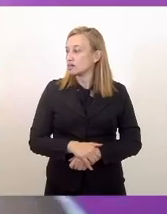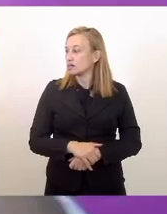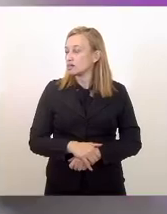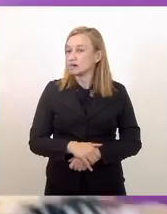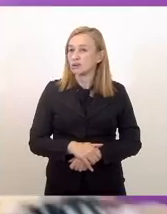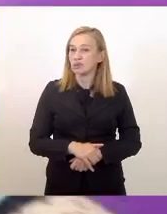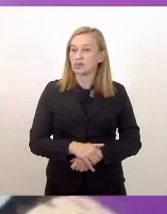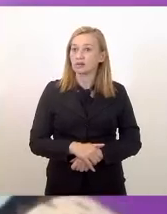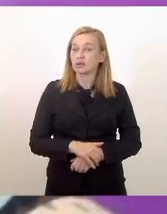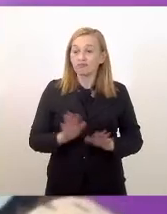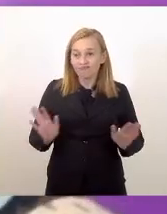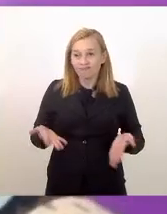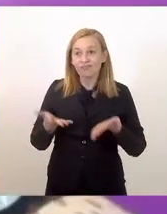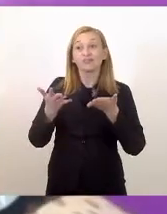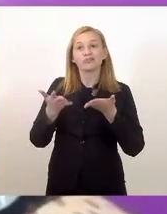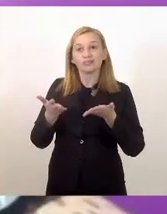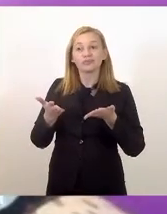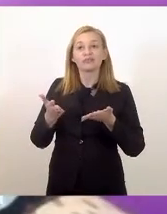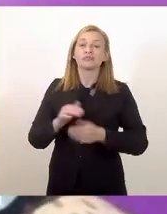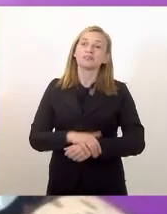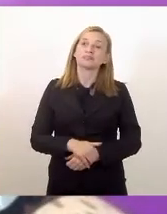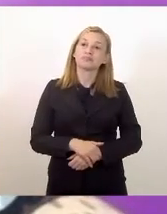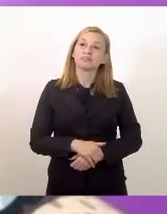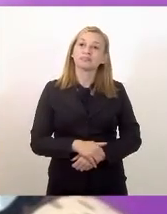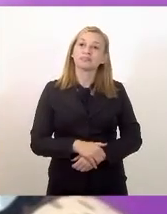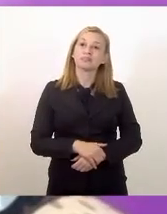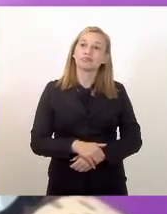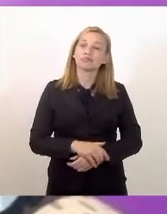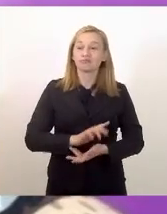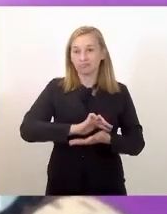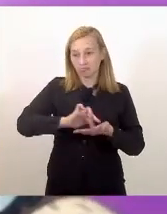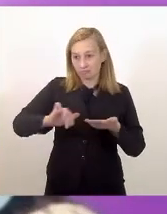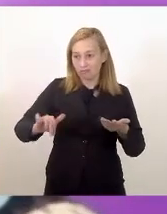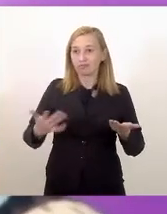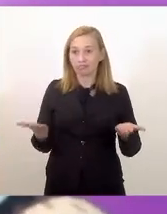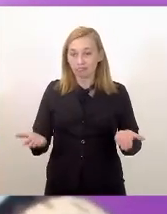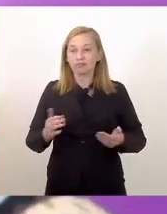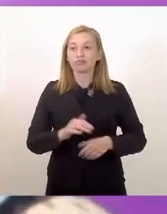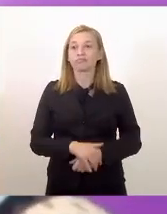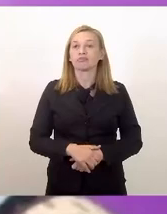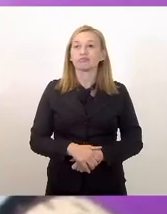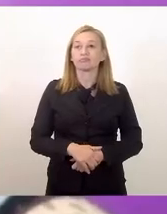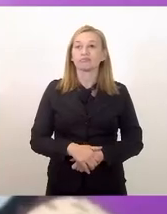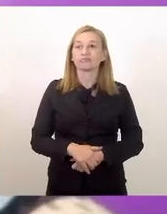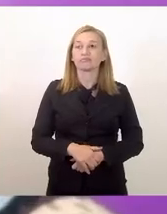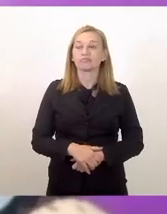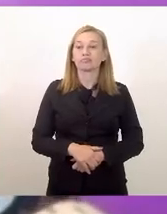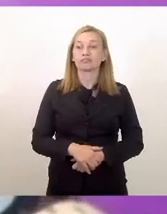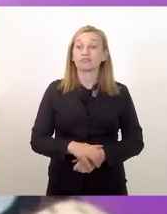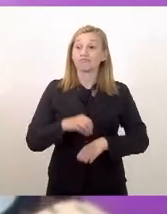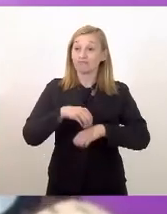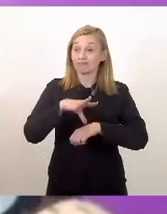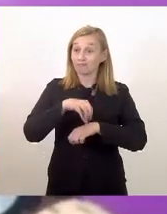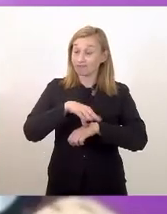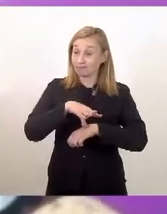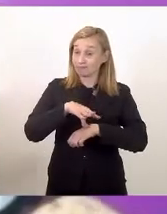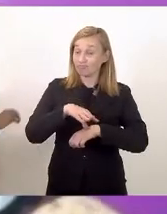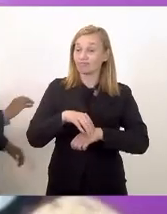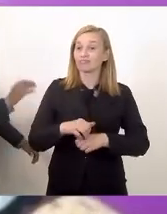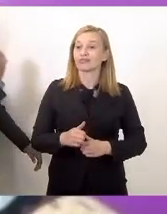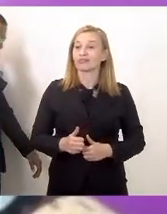por essa iniciativa, né? Vários deputados já apresentaram essas indicações